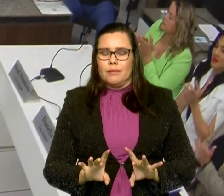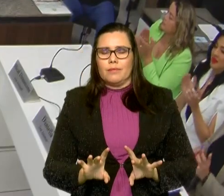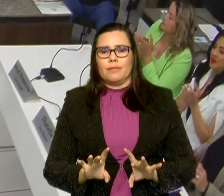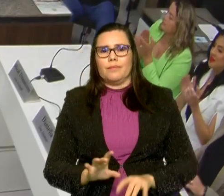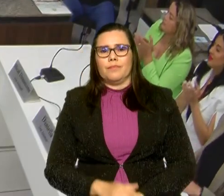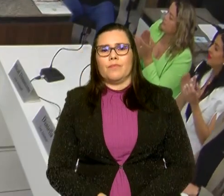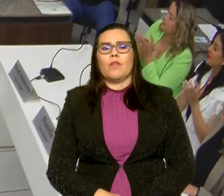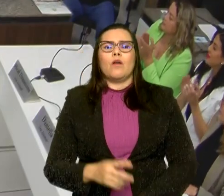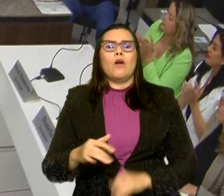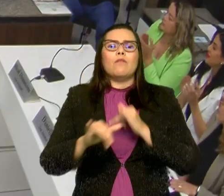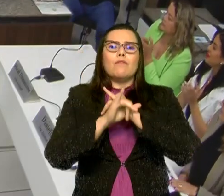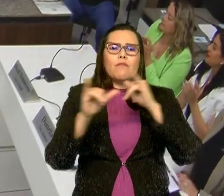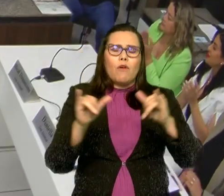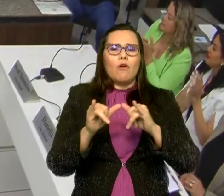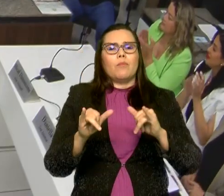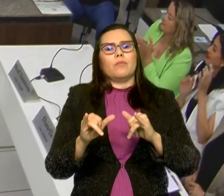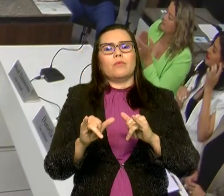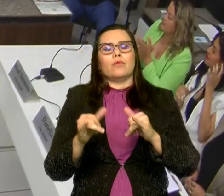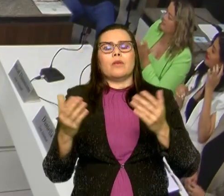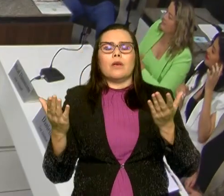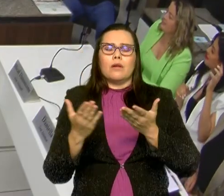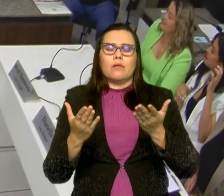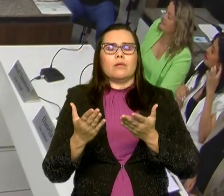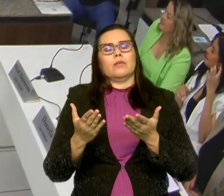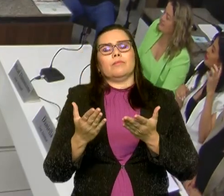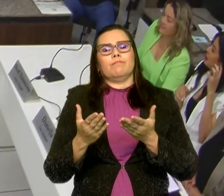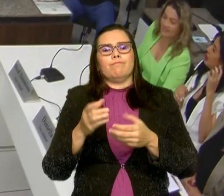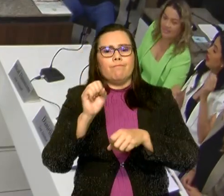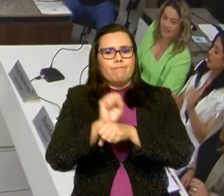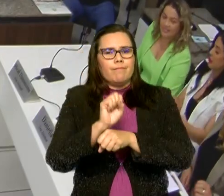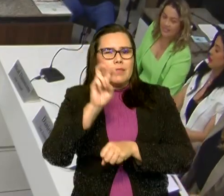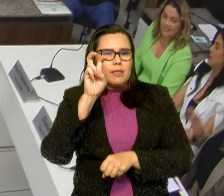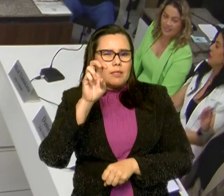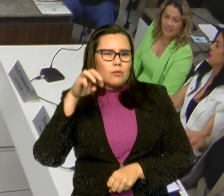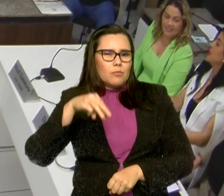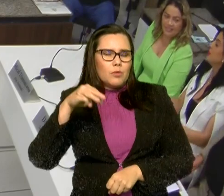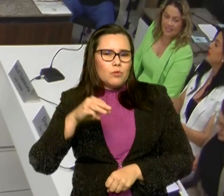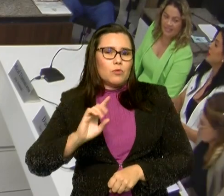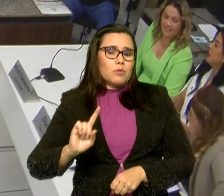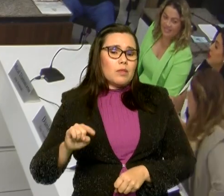Suspendo por 5 minutos para começar a nossa sessão.